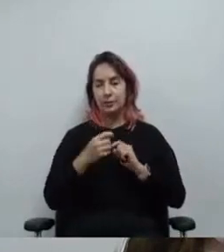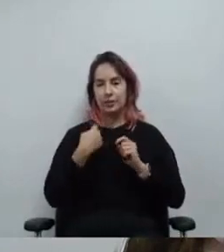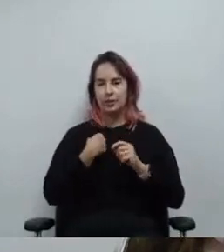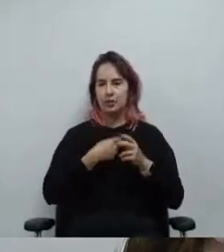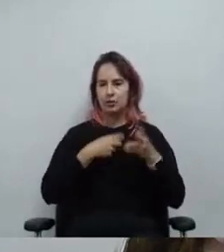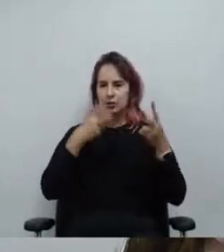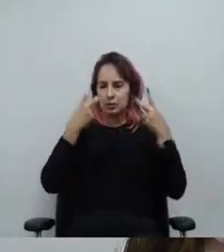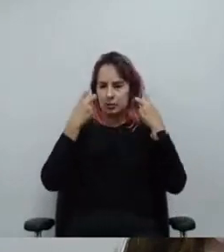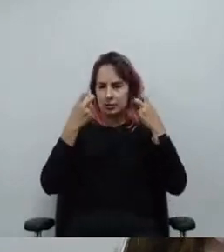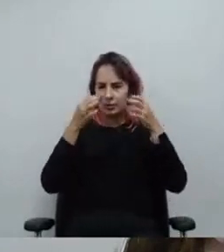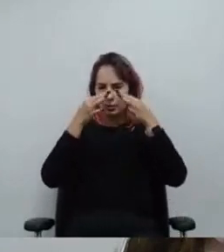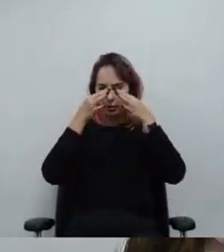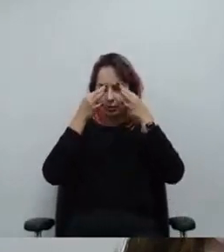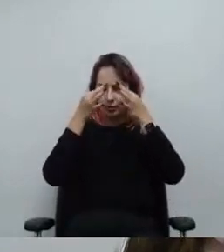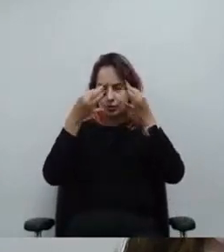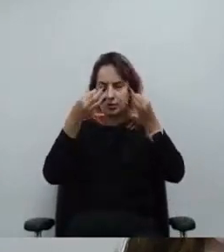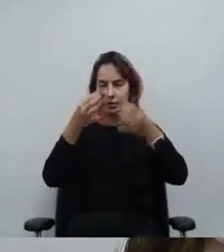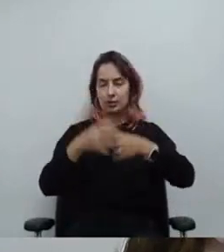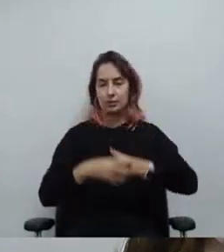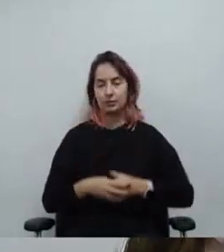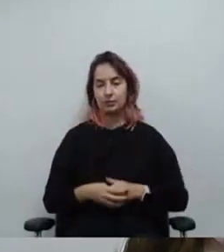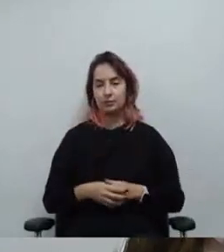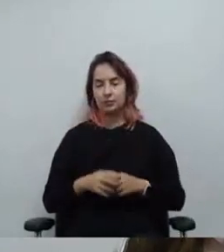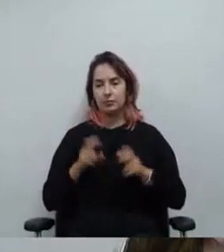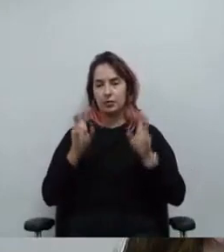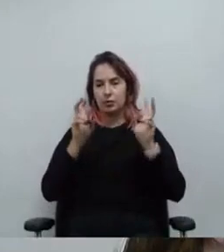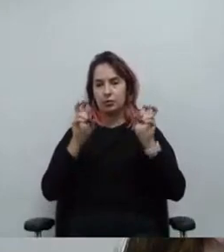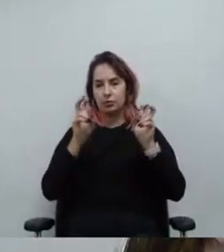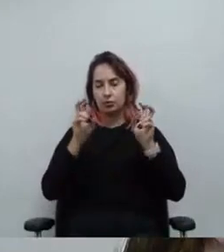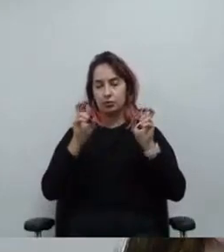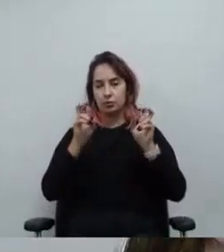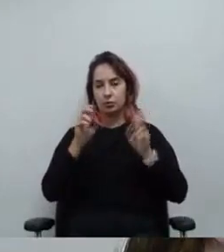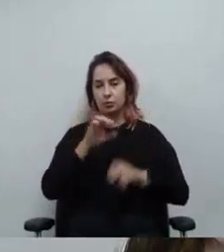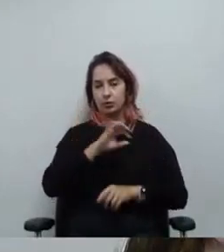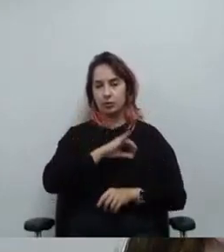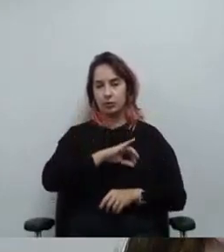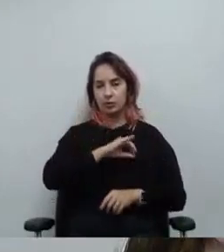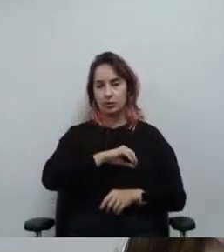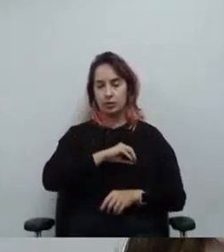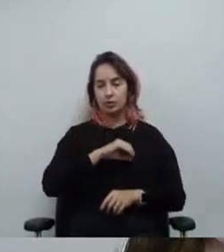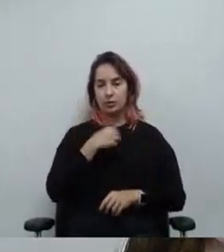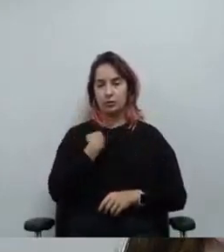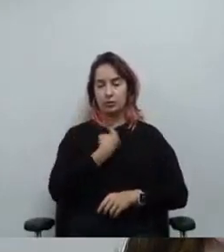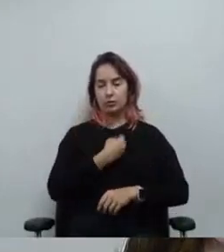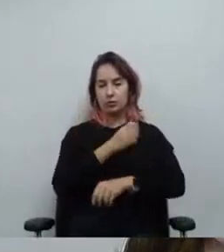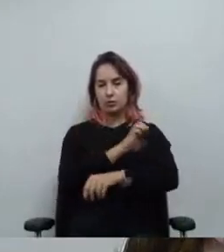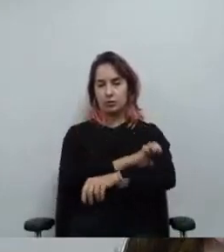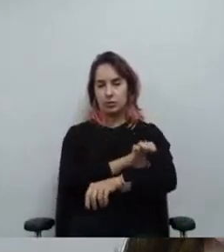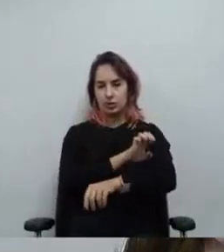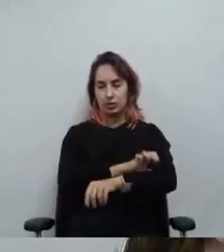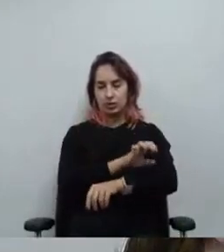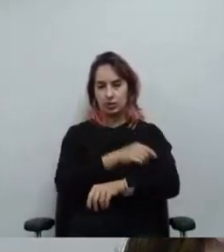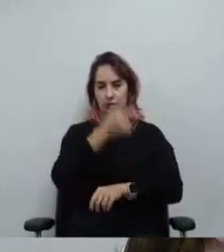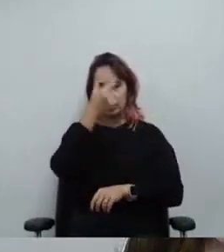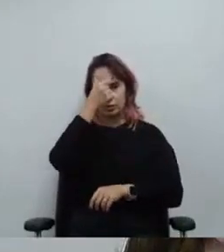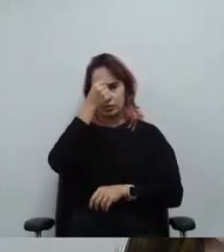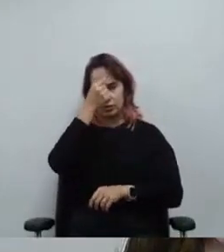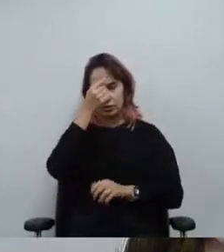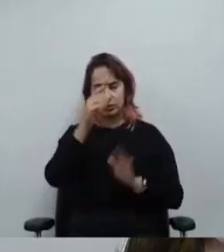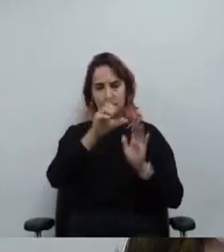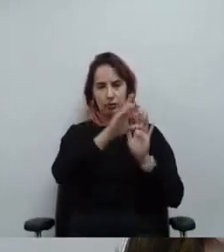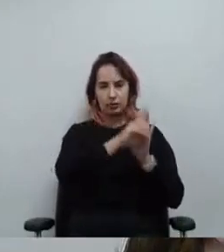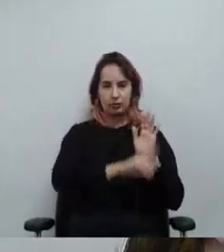olhe com um pouquinho de atenção para a questão da remuneração dos nossos estagiários de graduação do direito,